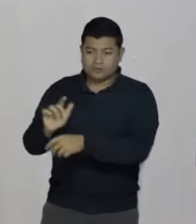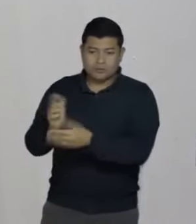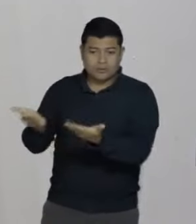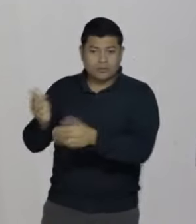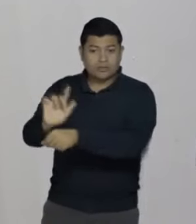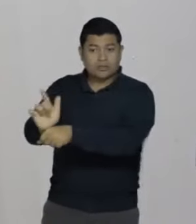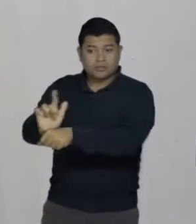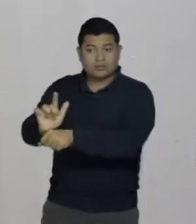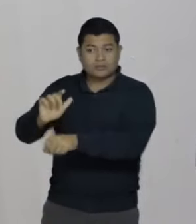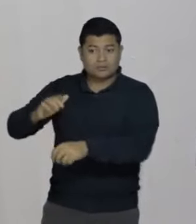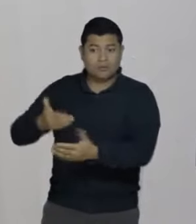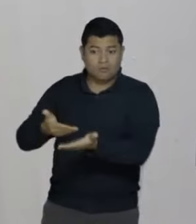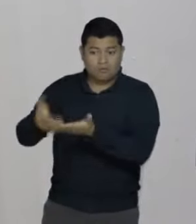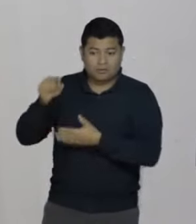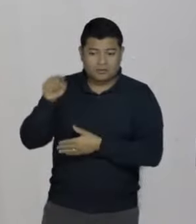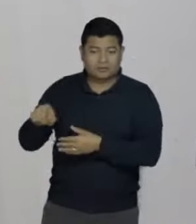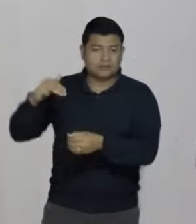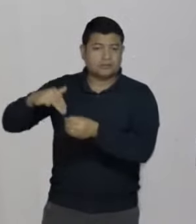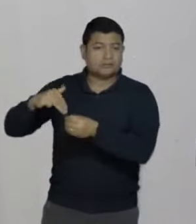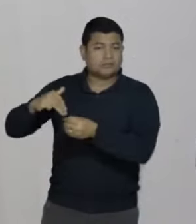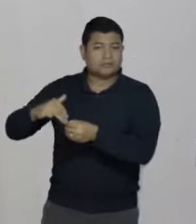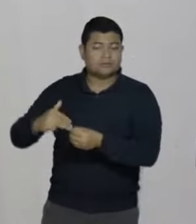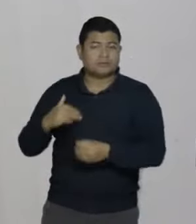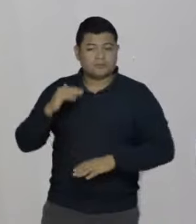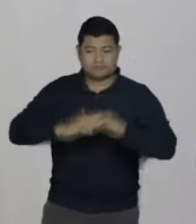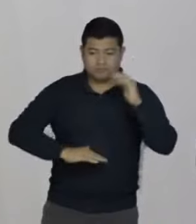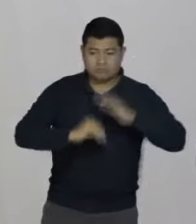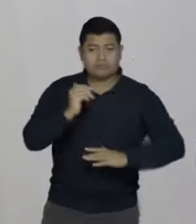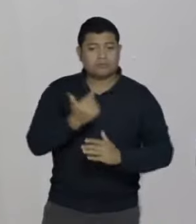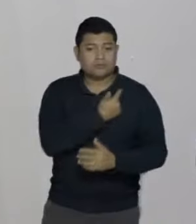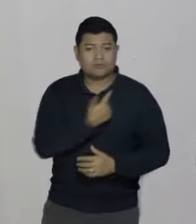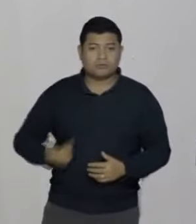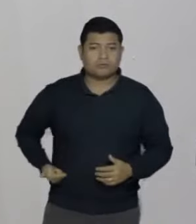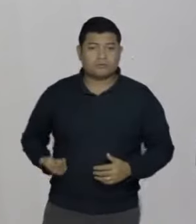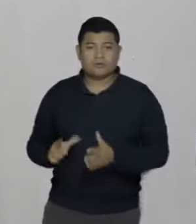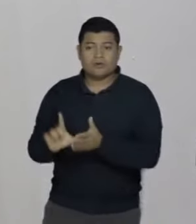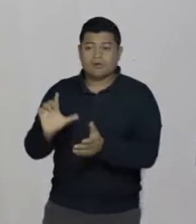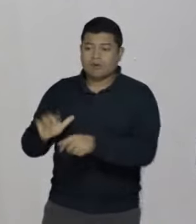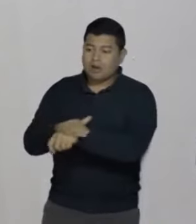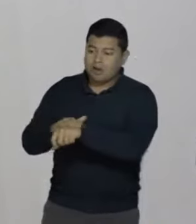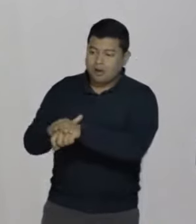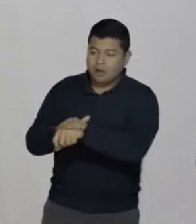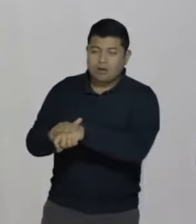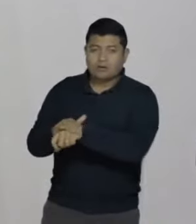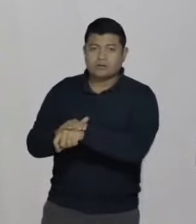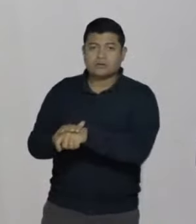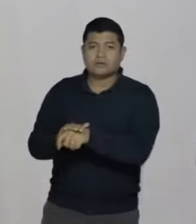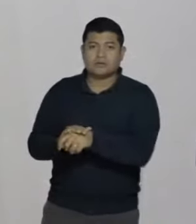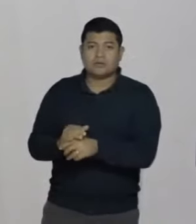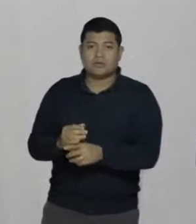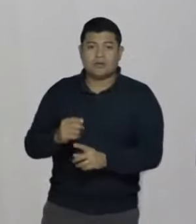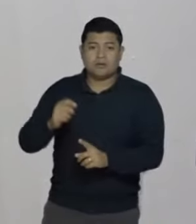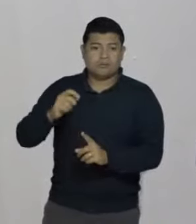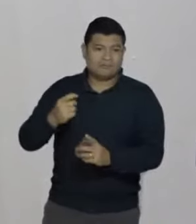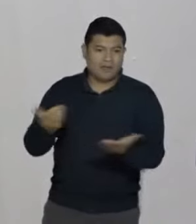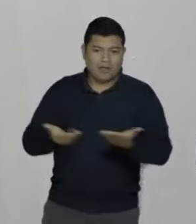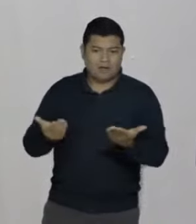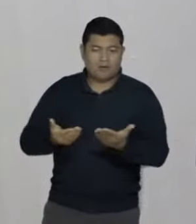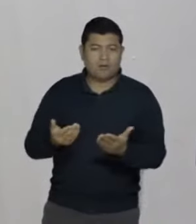assim que é a atuação do governador conversar antes do fim do primeiro semestre com